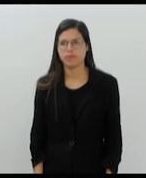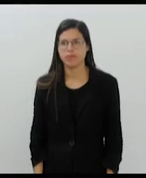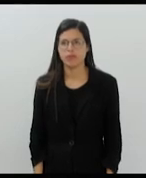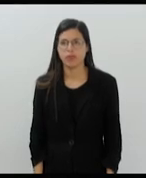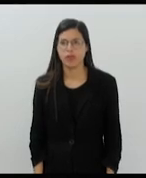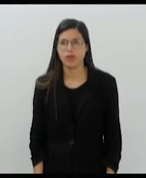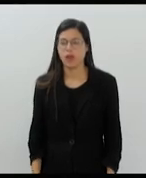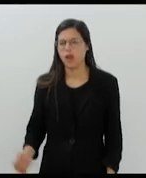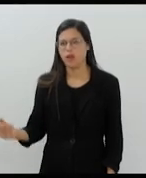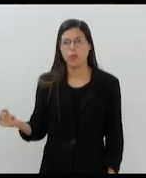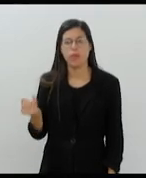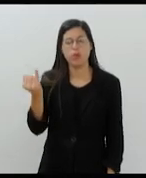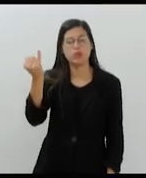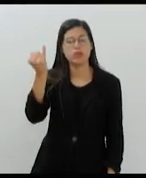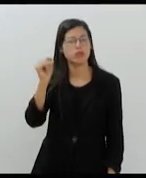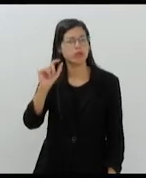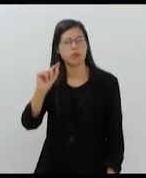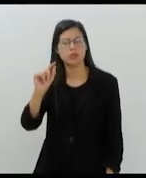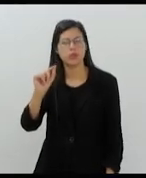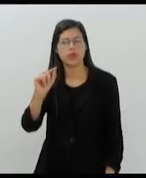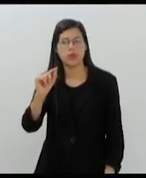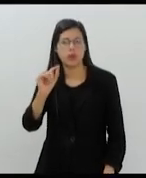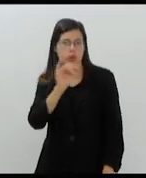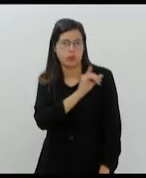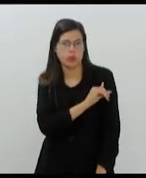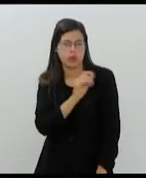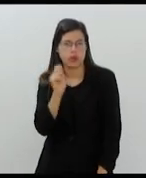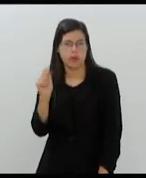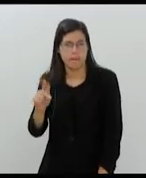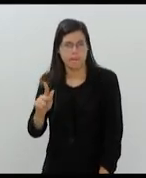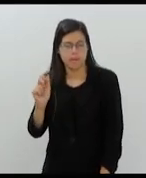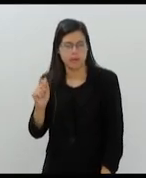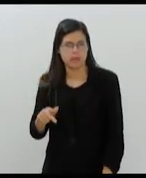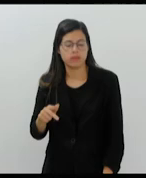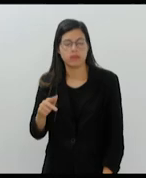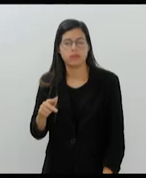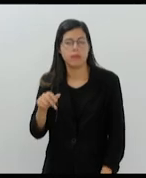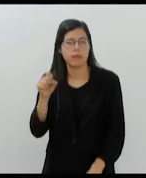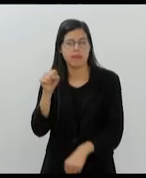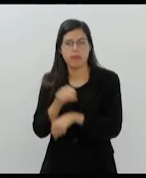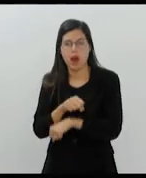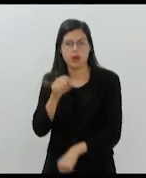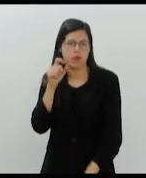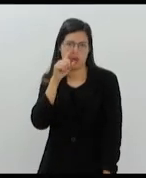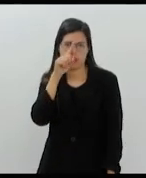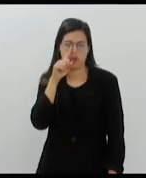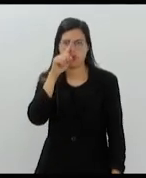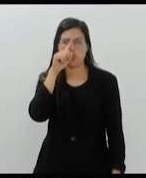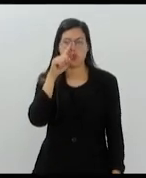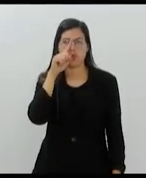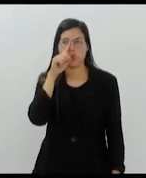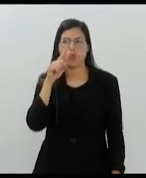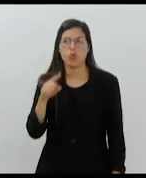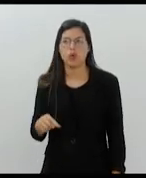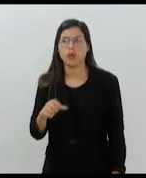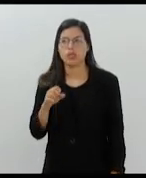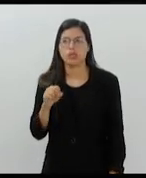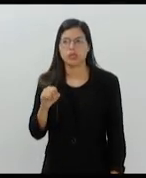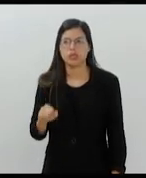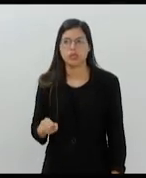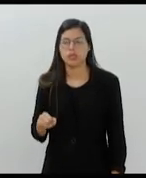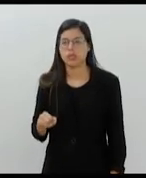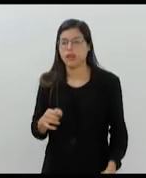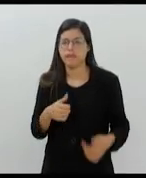É fundamental que o Rio Previdência não corra mais riscos. Por isso que eu falei, se ficar, o